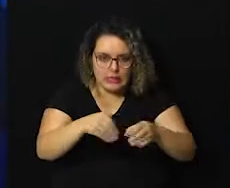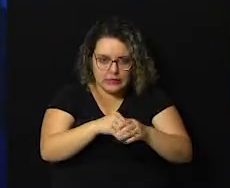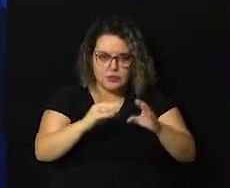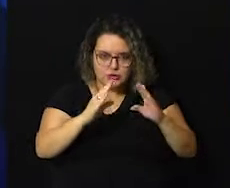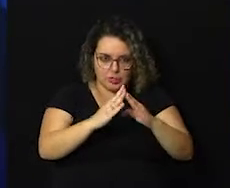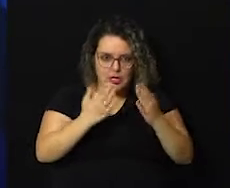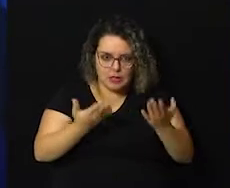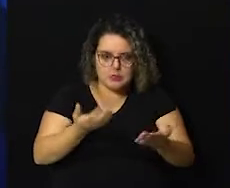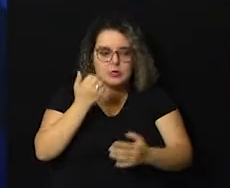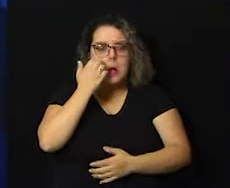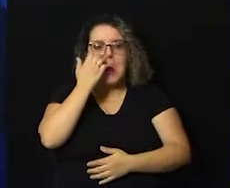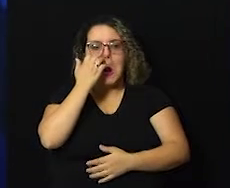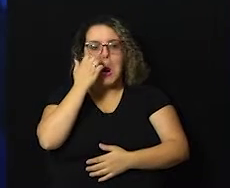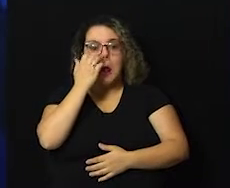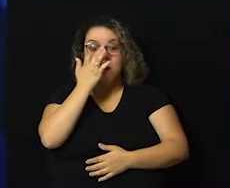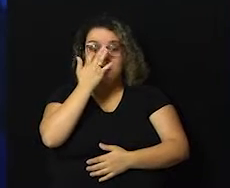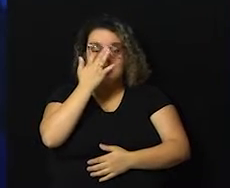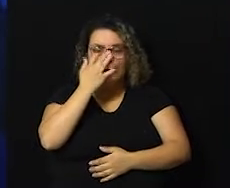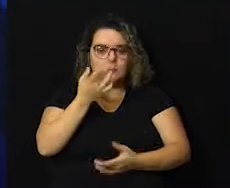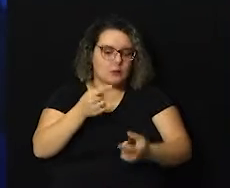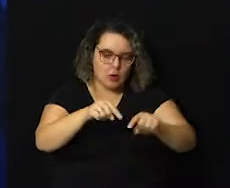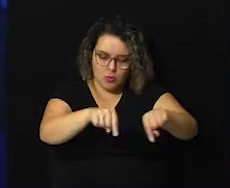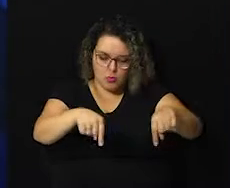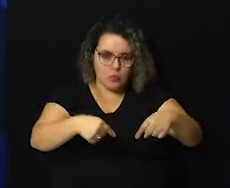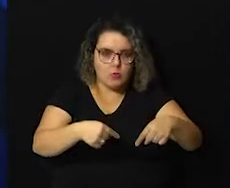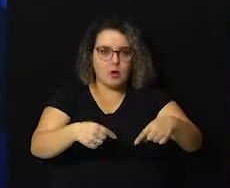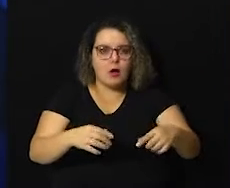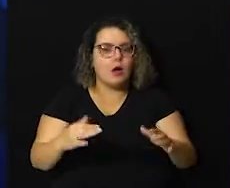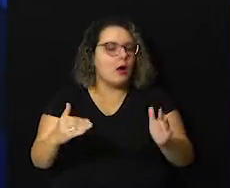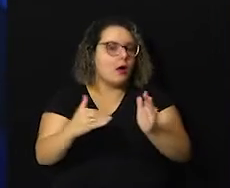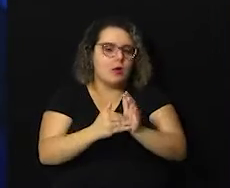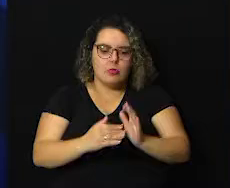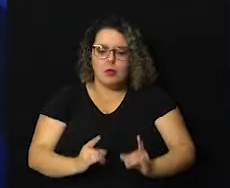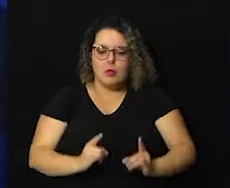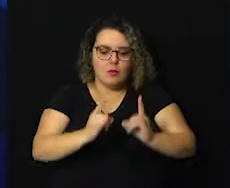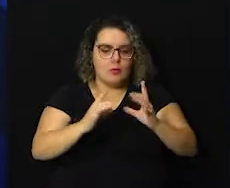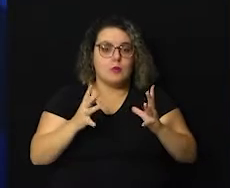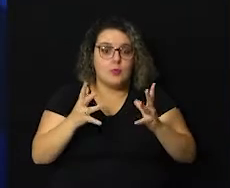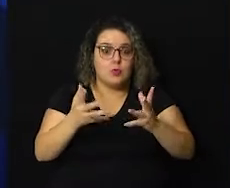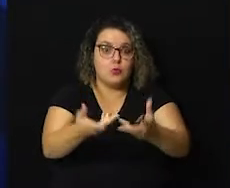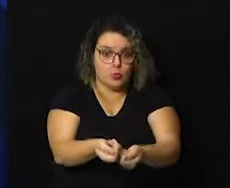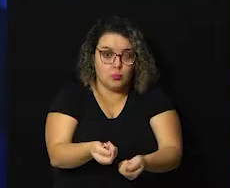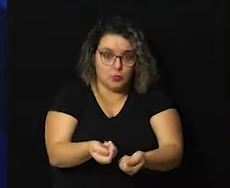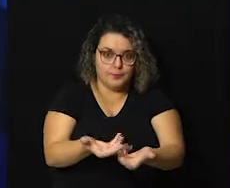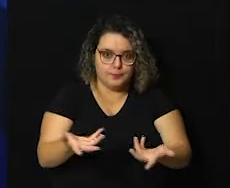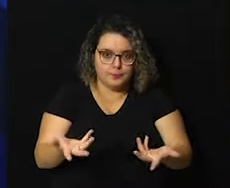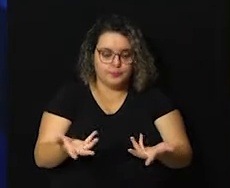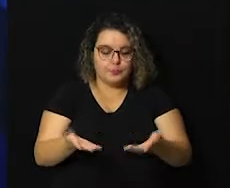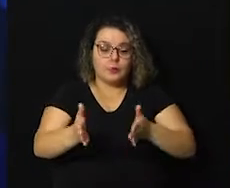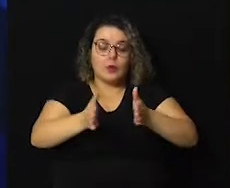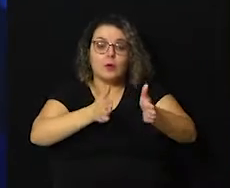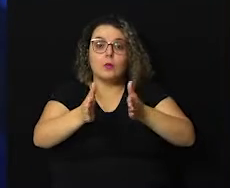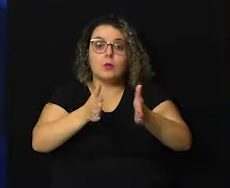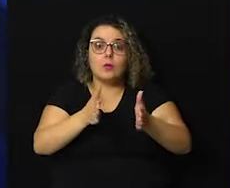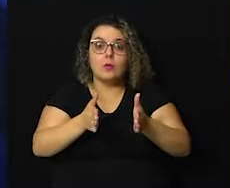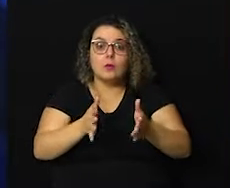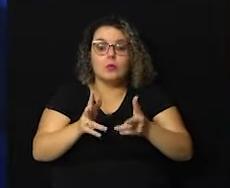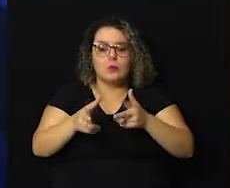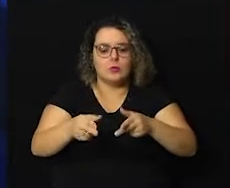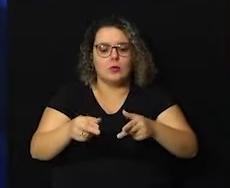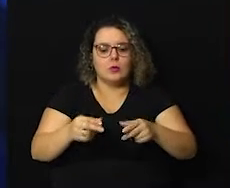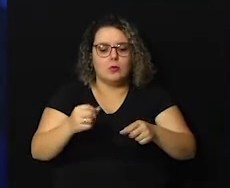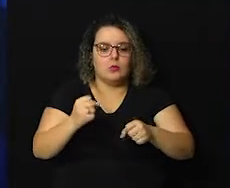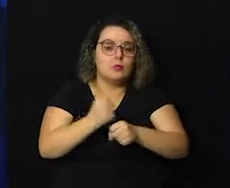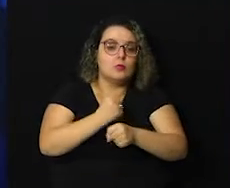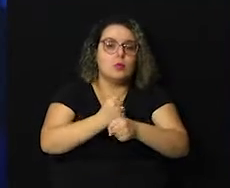focado no projeto Residencial e a gente reforma desde um cômodo a um apartamento inteiro e aí os prazos vão